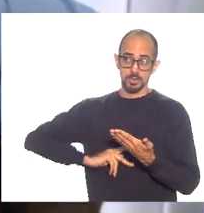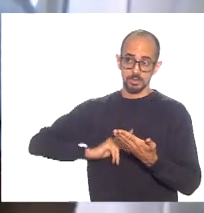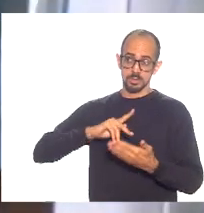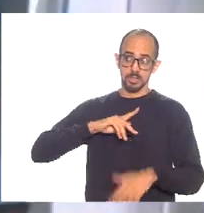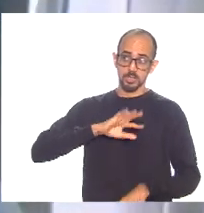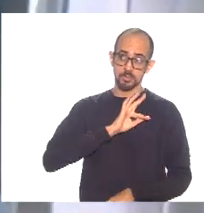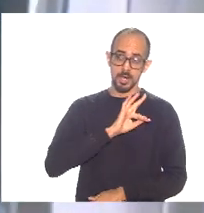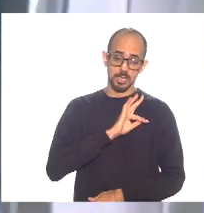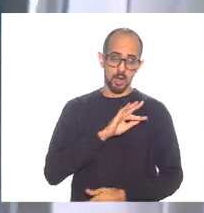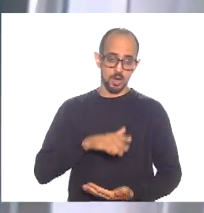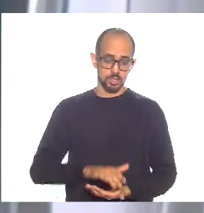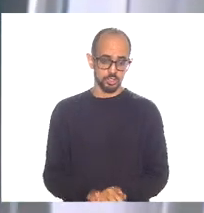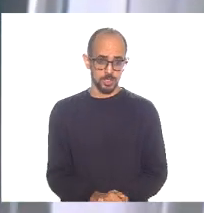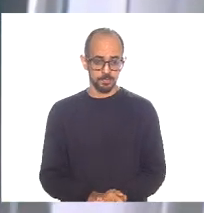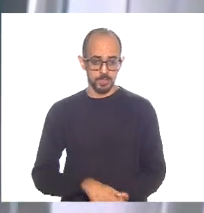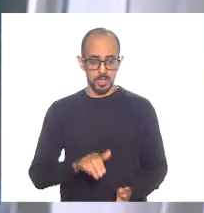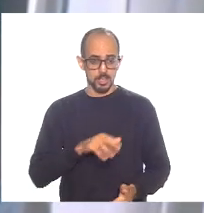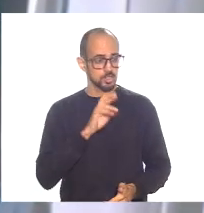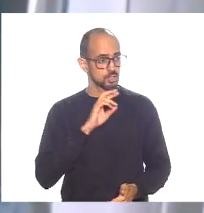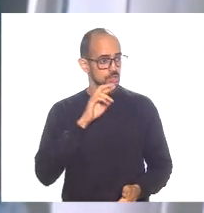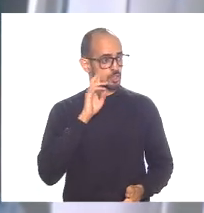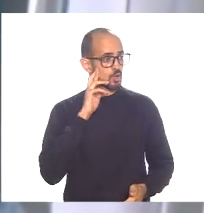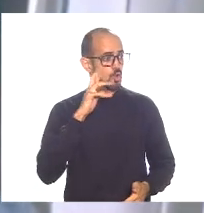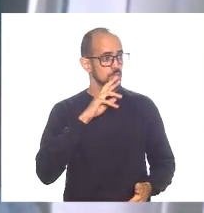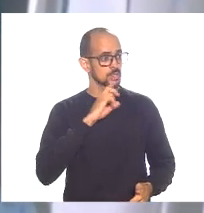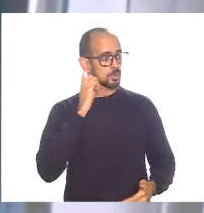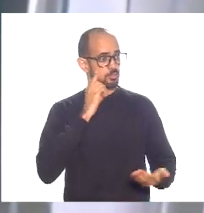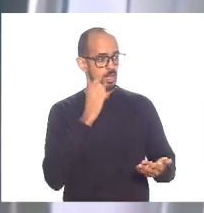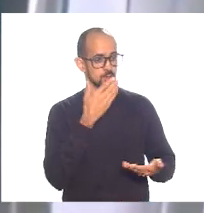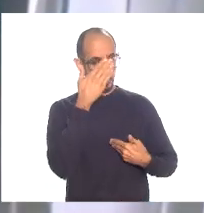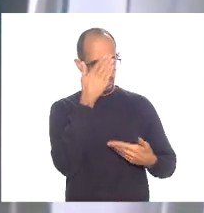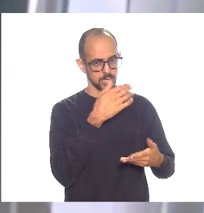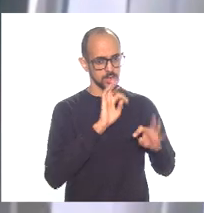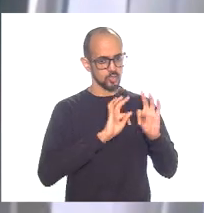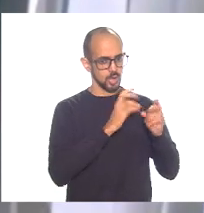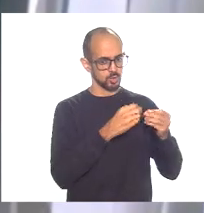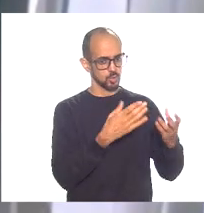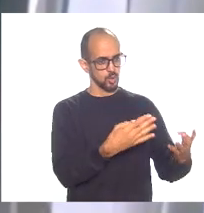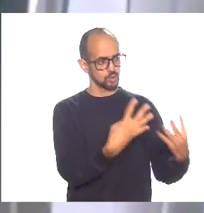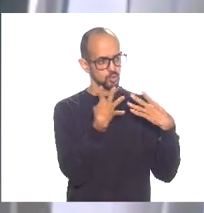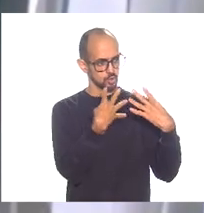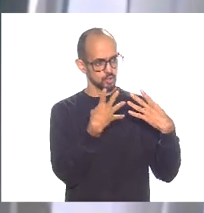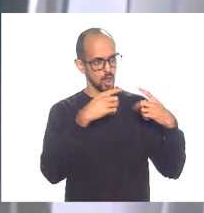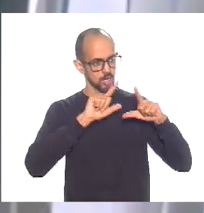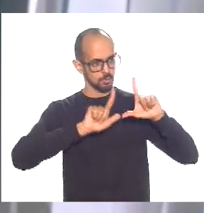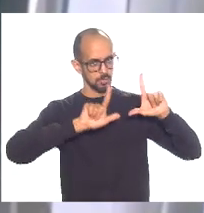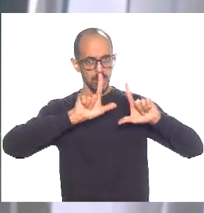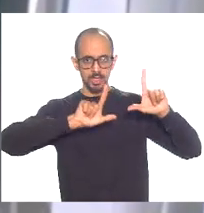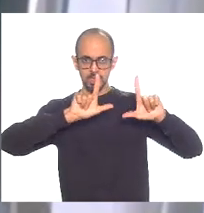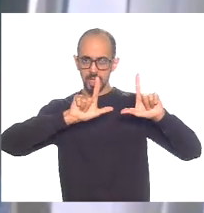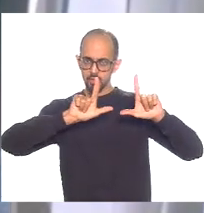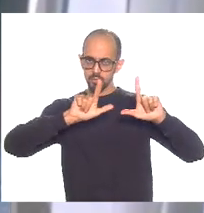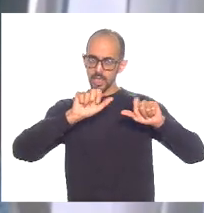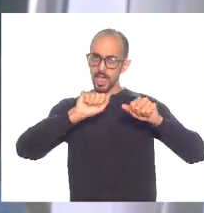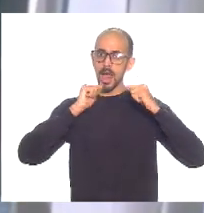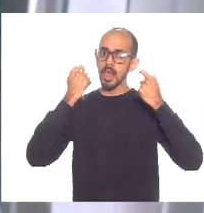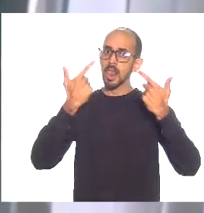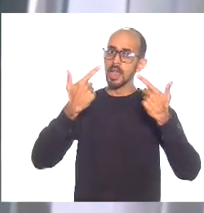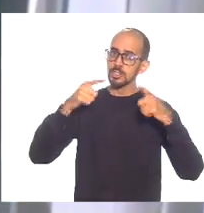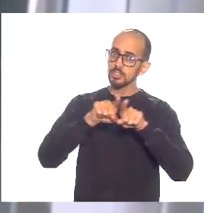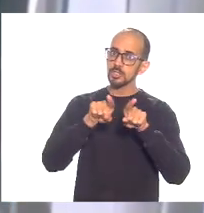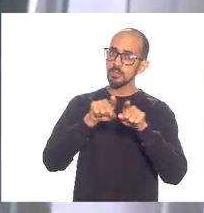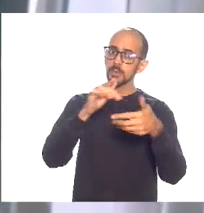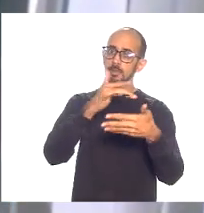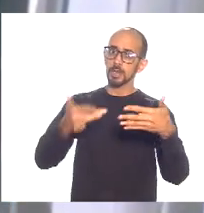expediente final, senhoras deputadas, senhores deputados, cidadãs e cidadãos que nos assistem pela TV Alerj e nos seguem pelas redes